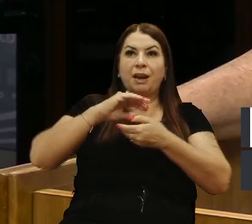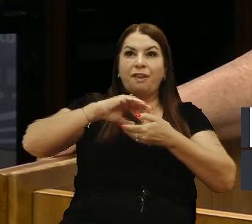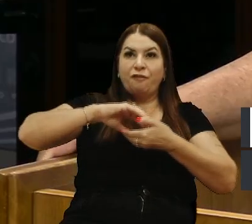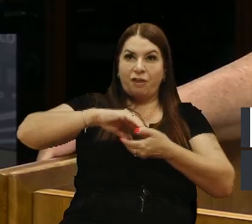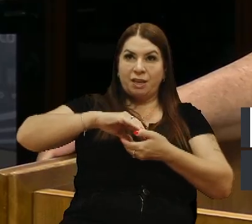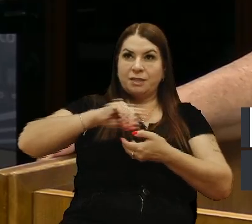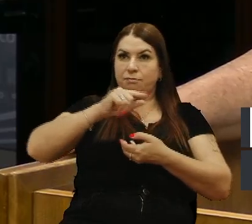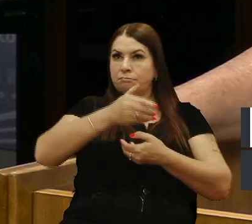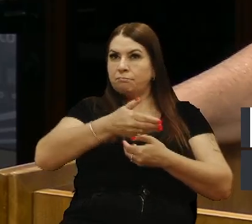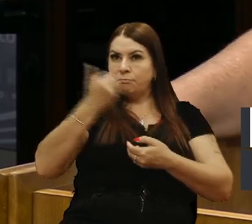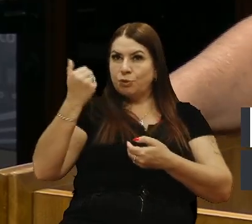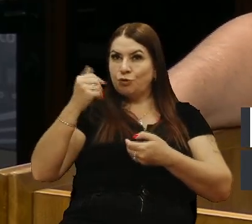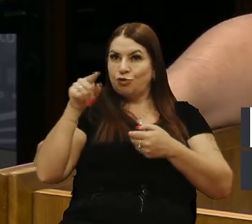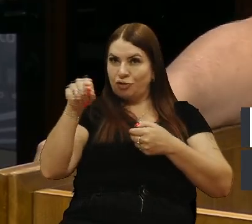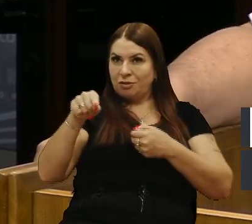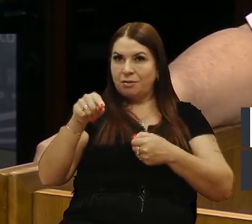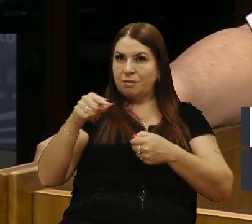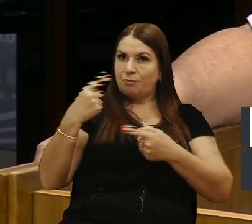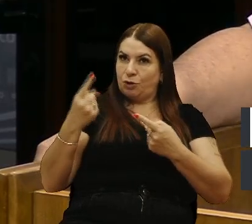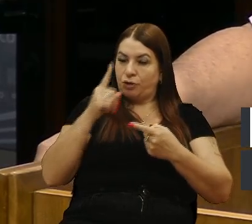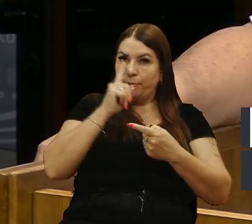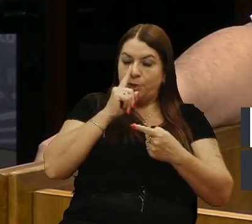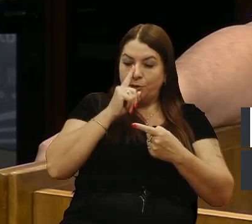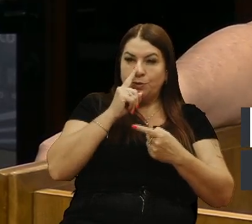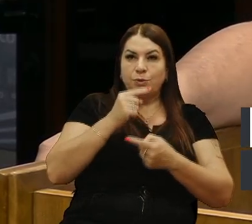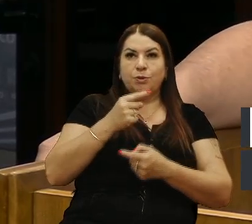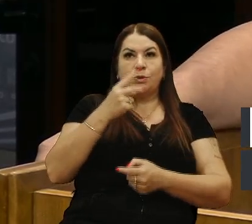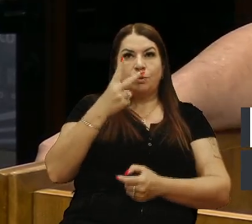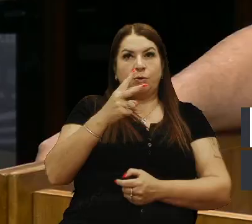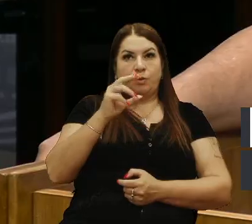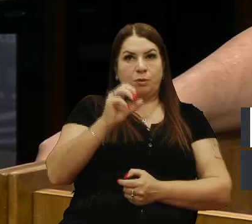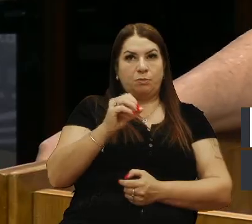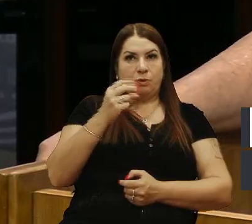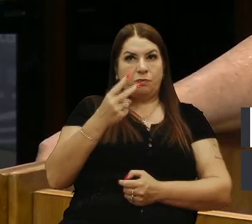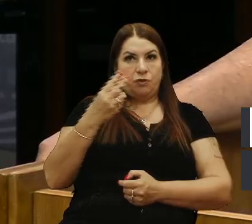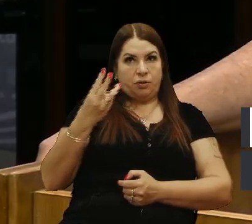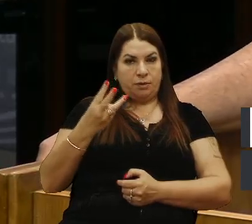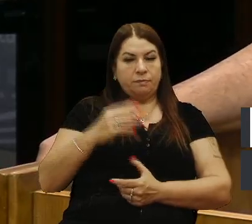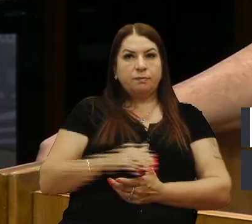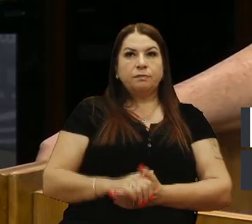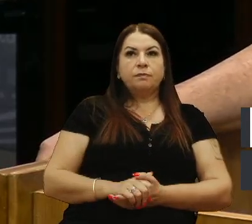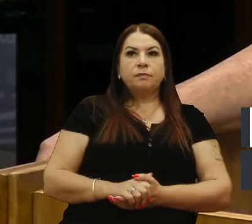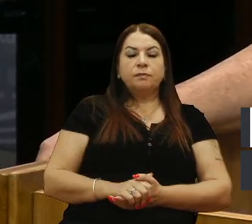Defesa Civil mandou sair. Isso era 23.